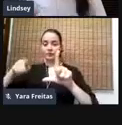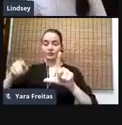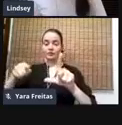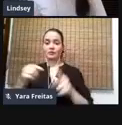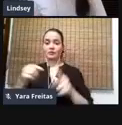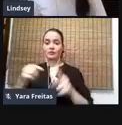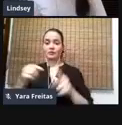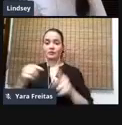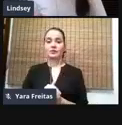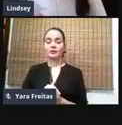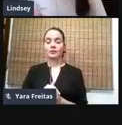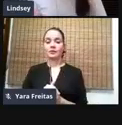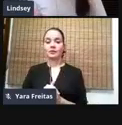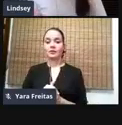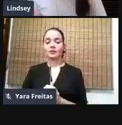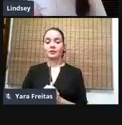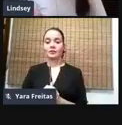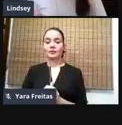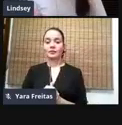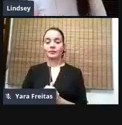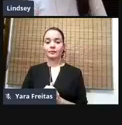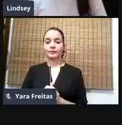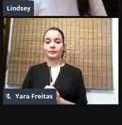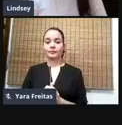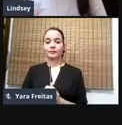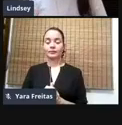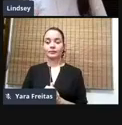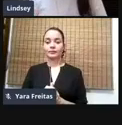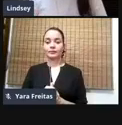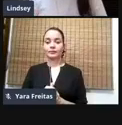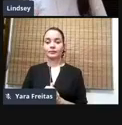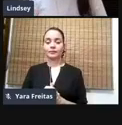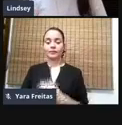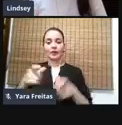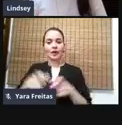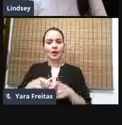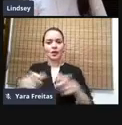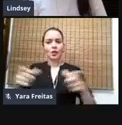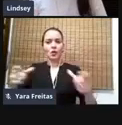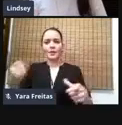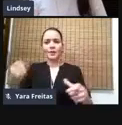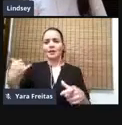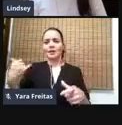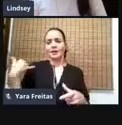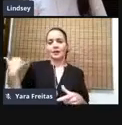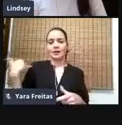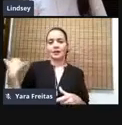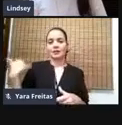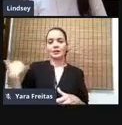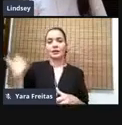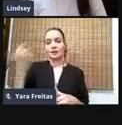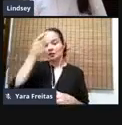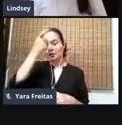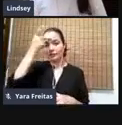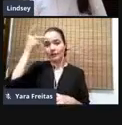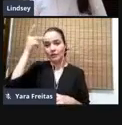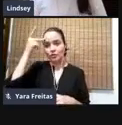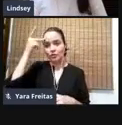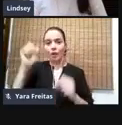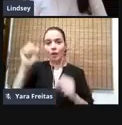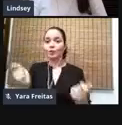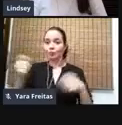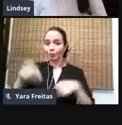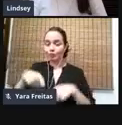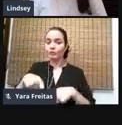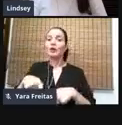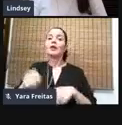está aumentando a incidência de Alzheimer. Isso, vocês